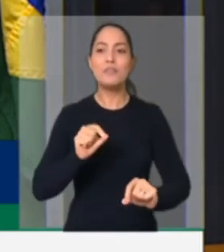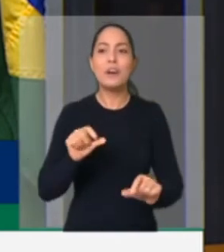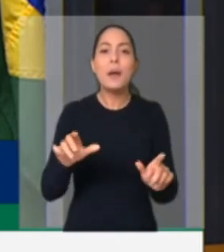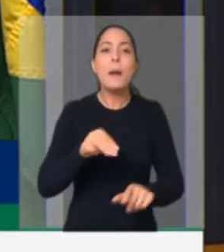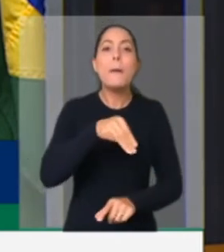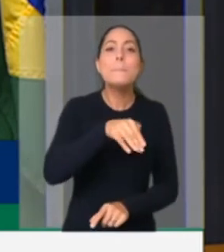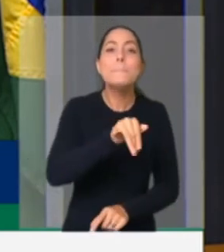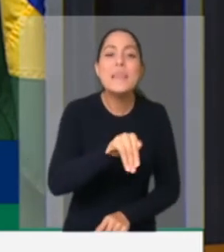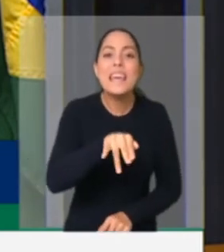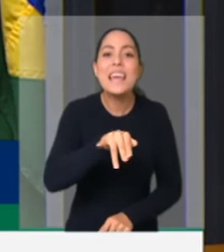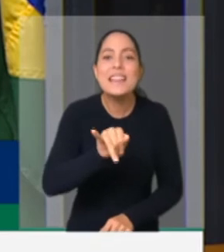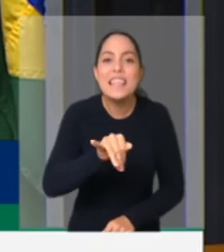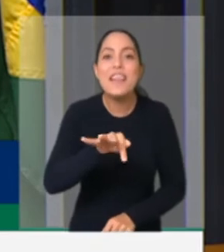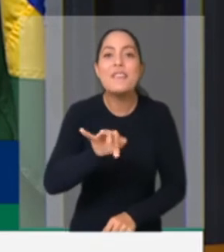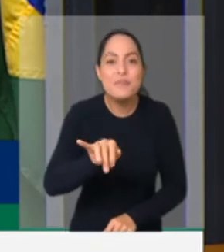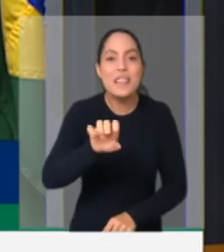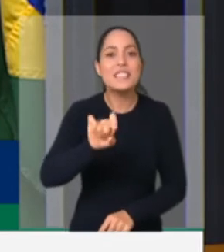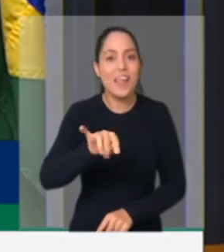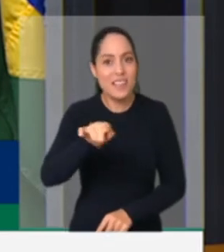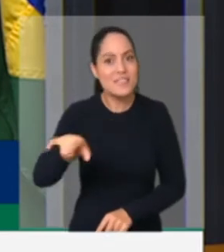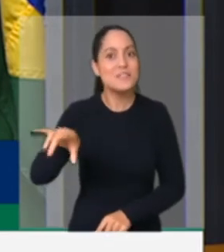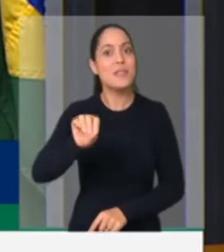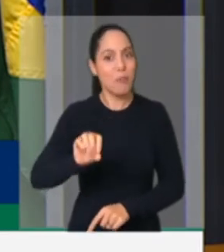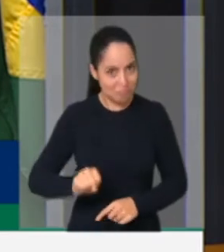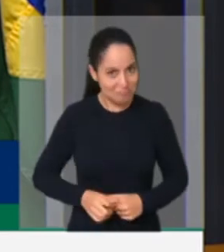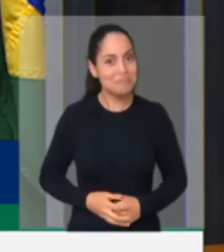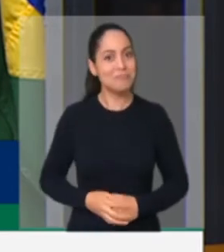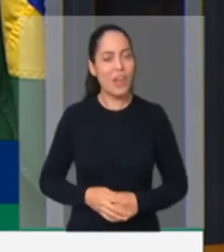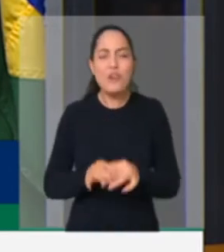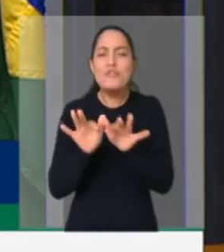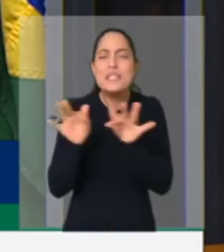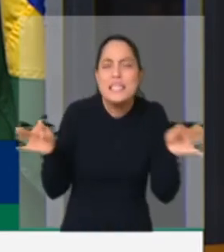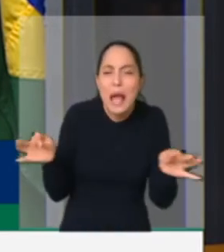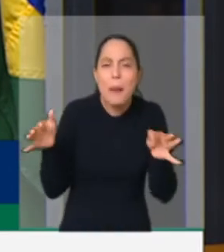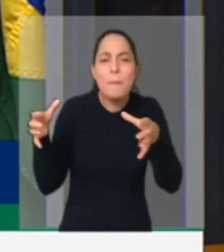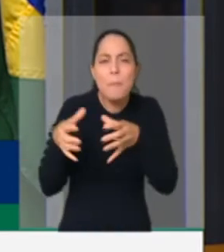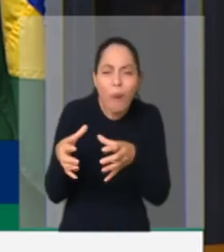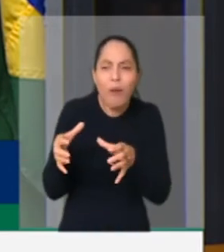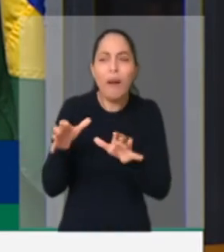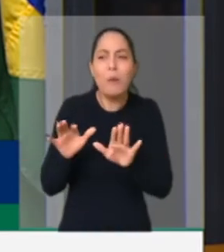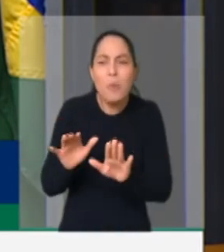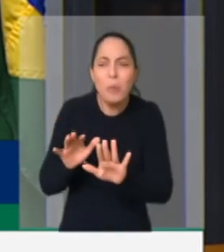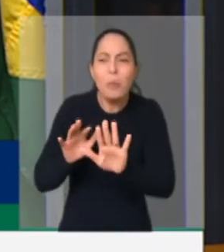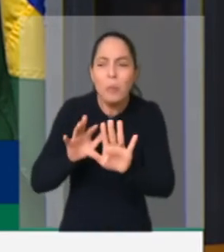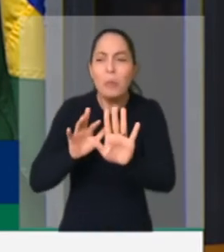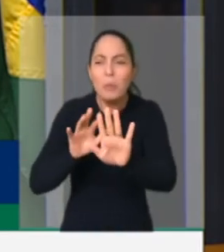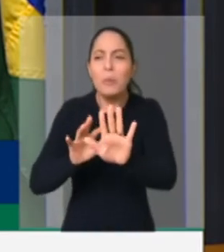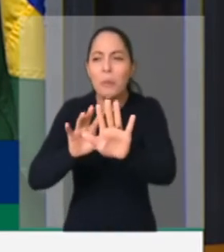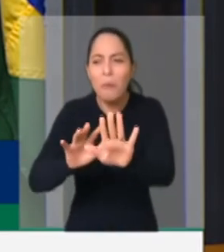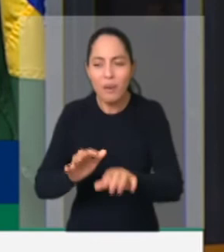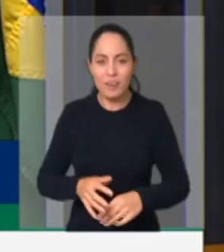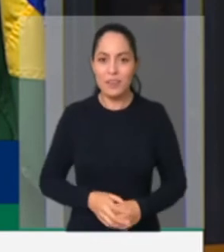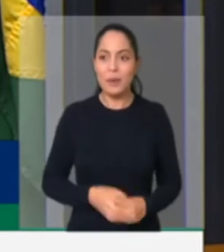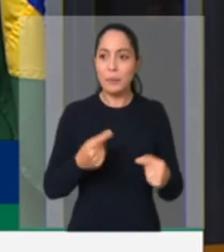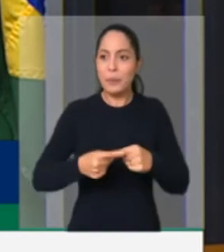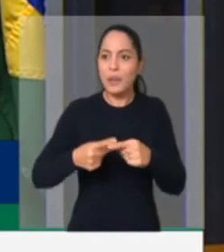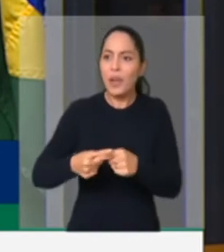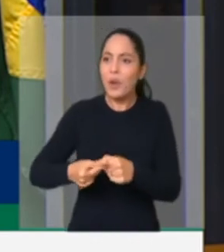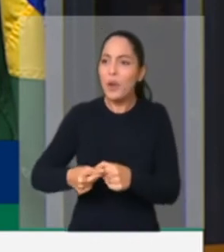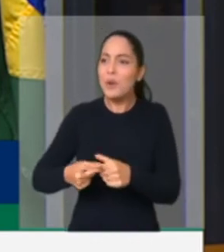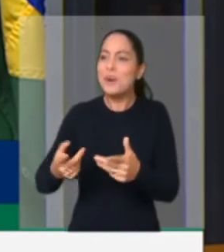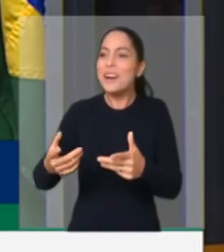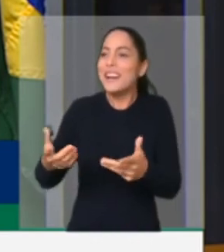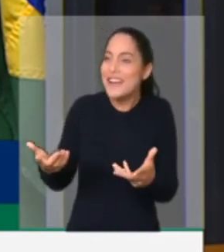Estações me infestações Ou seja aglomerações que Pequenos Grupos